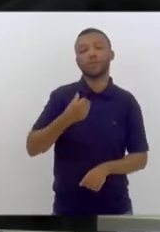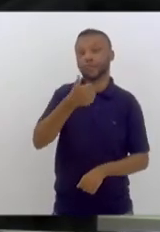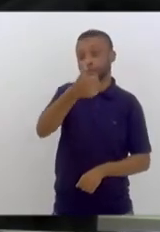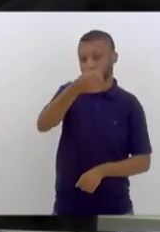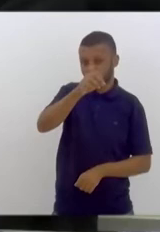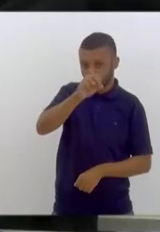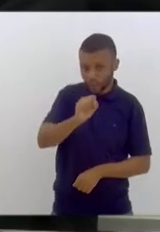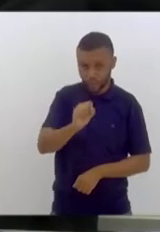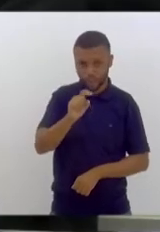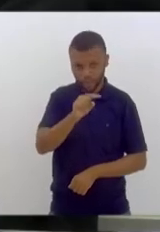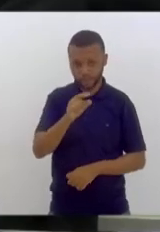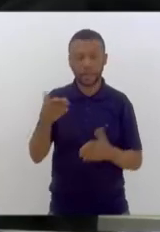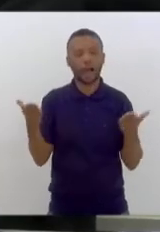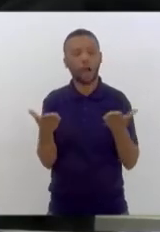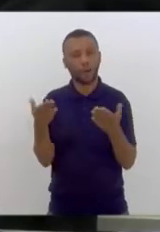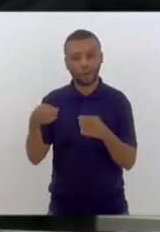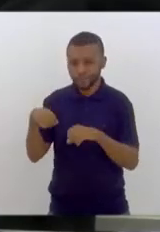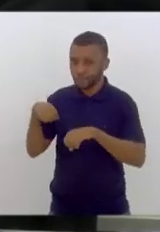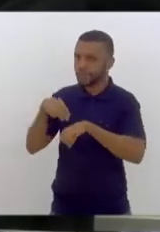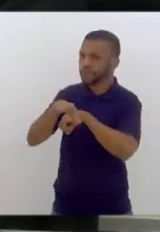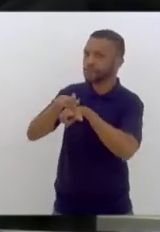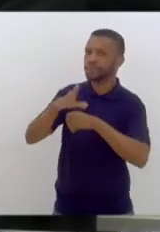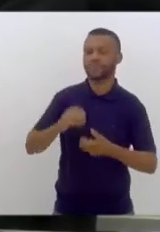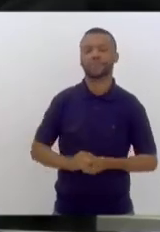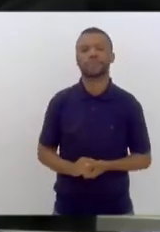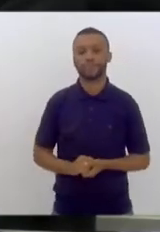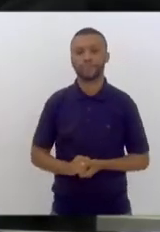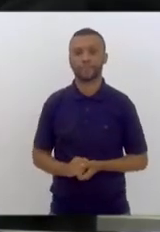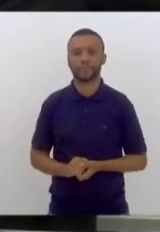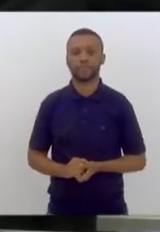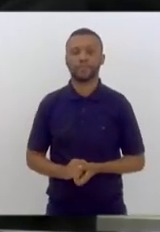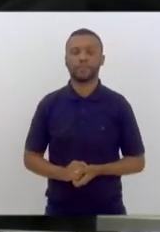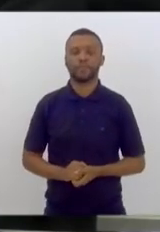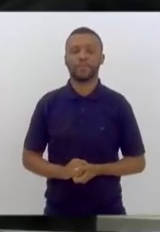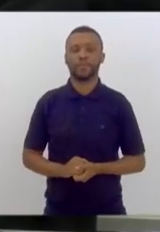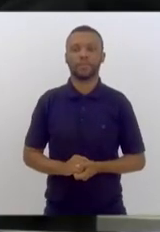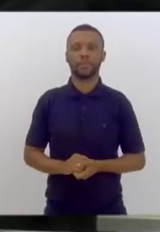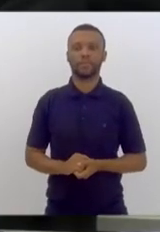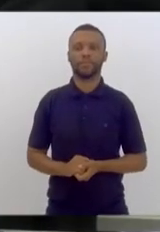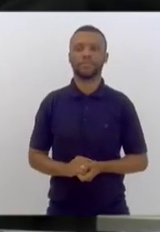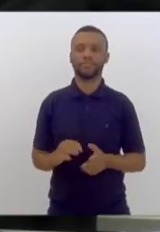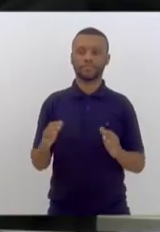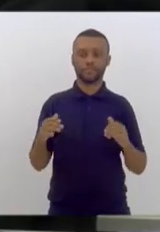isso, agora, né, é que, bom,